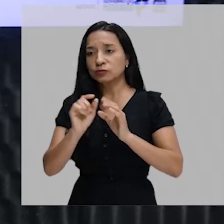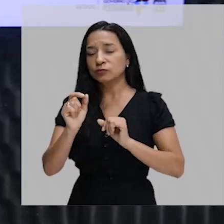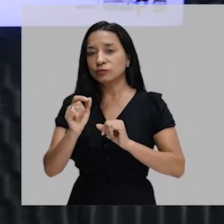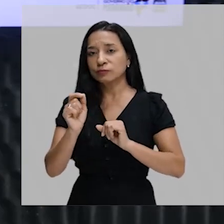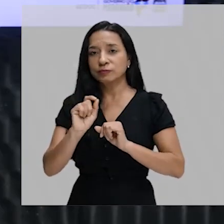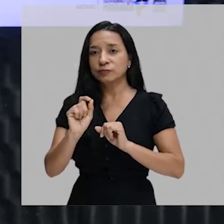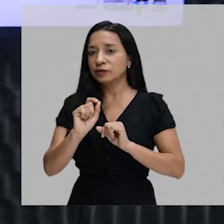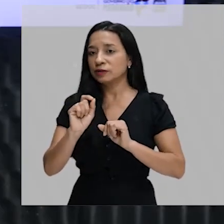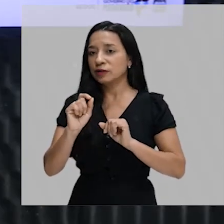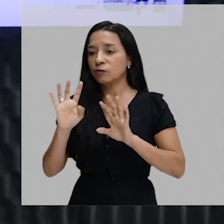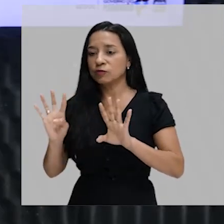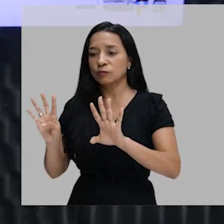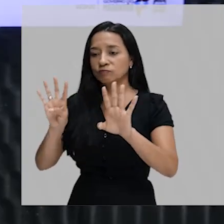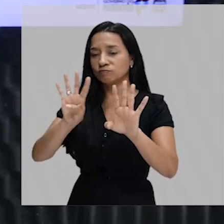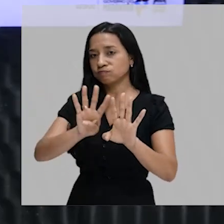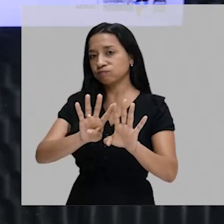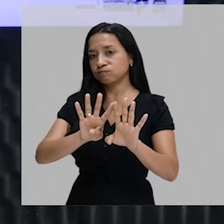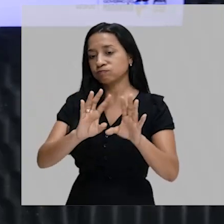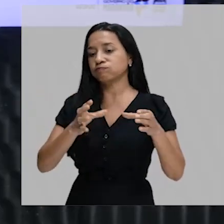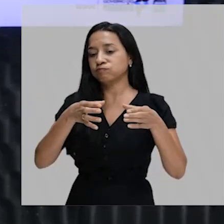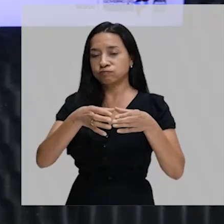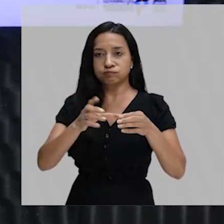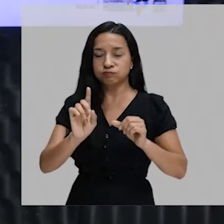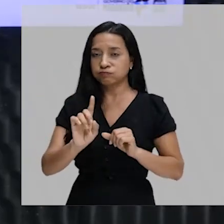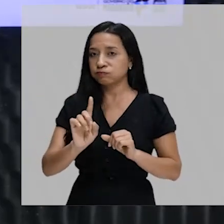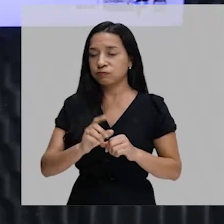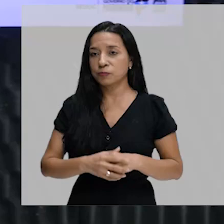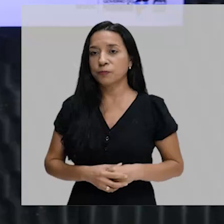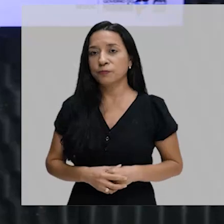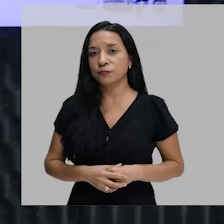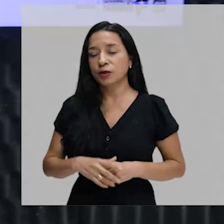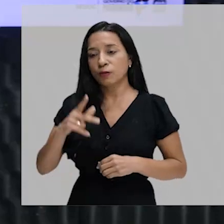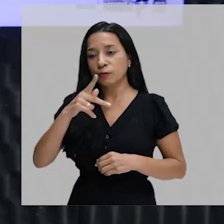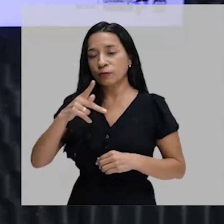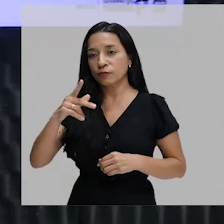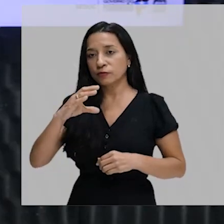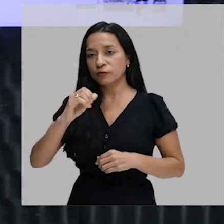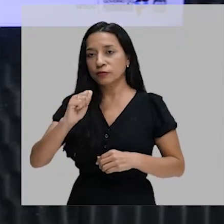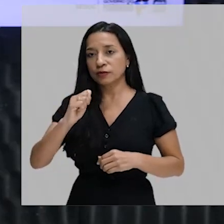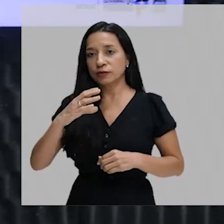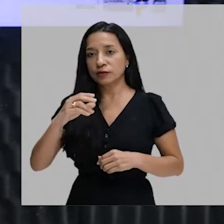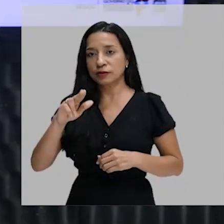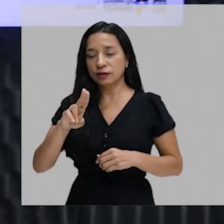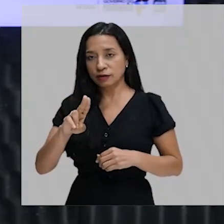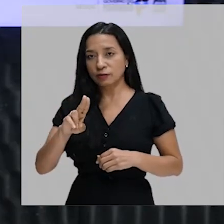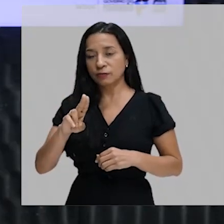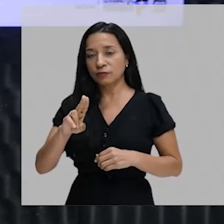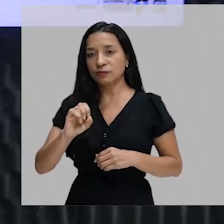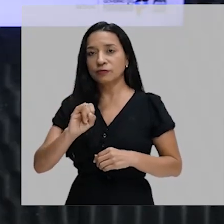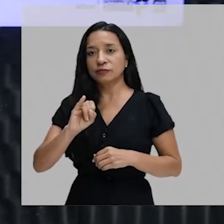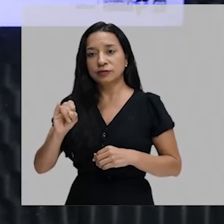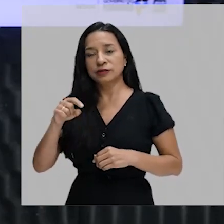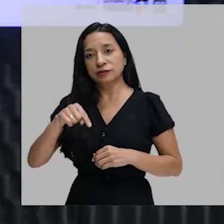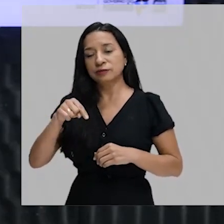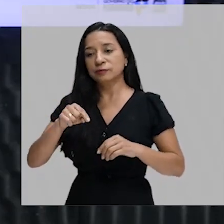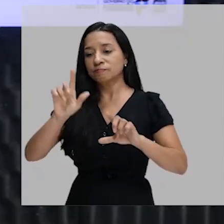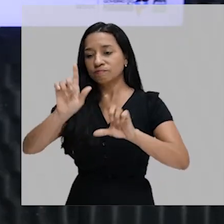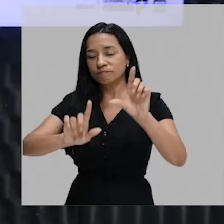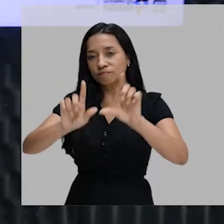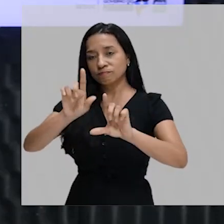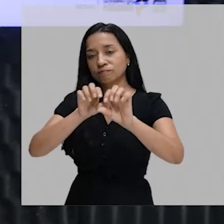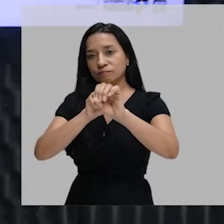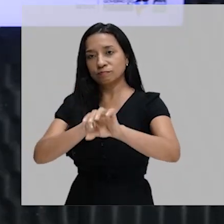estar aglomerando. Tá bom? Eu sou a professora Cacau Sotero e se você está aqui na TV